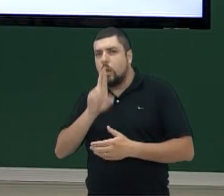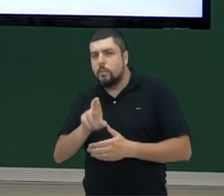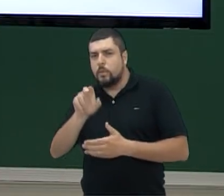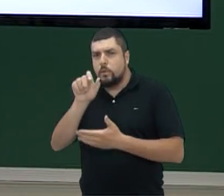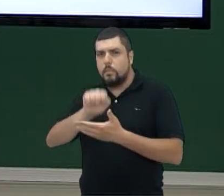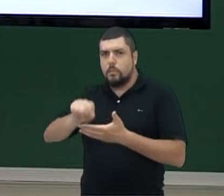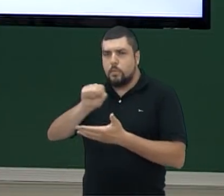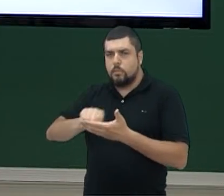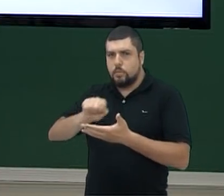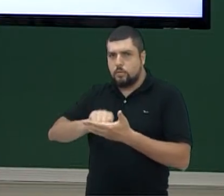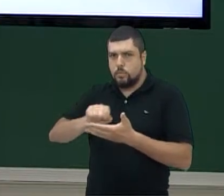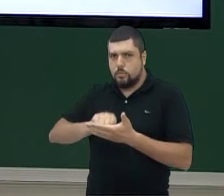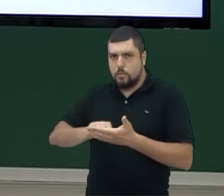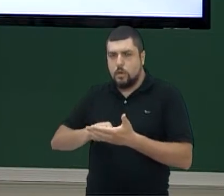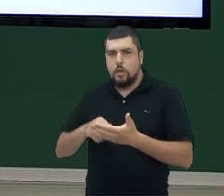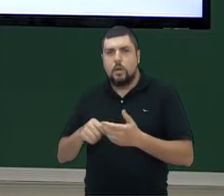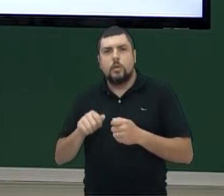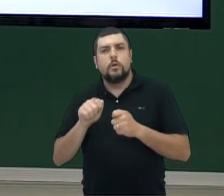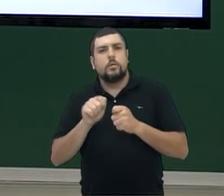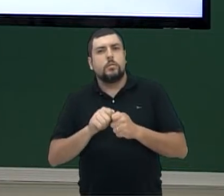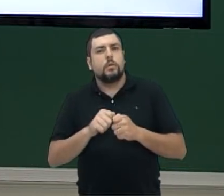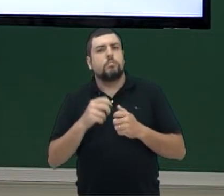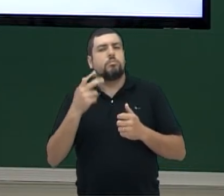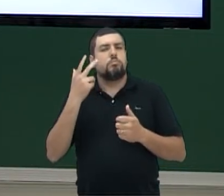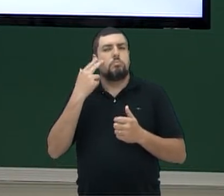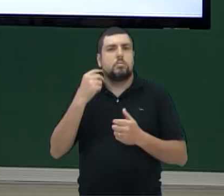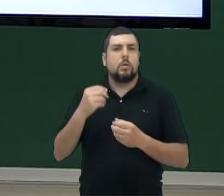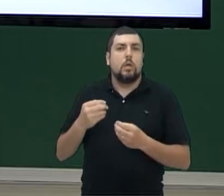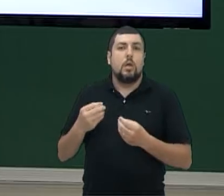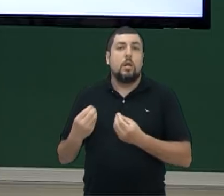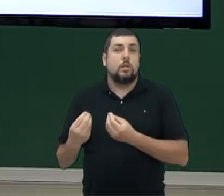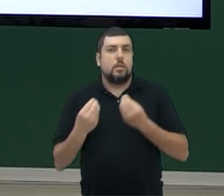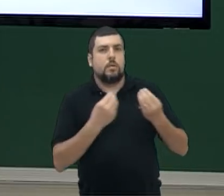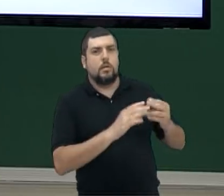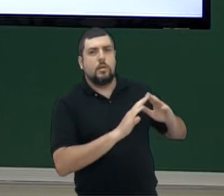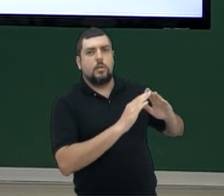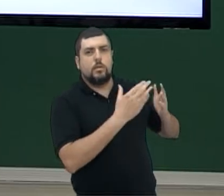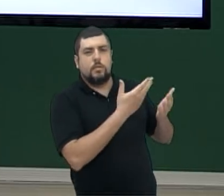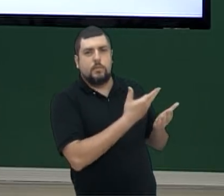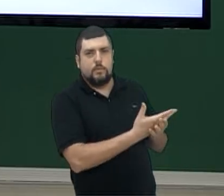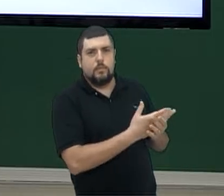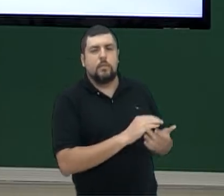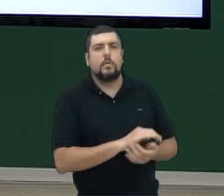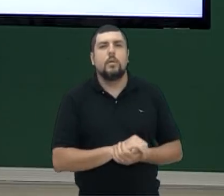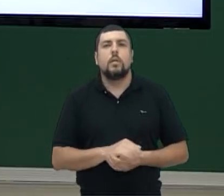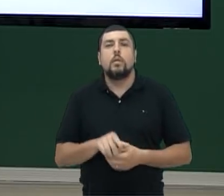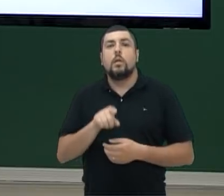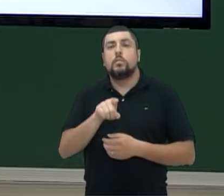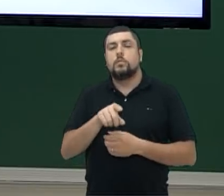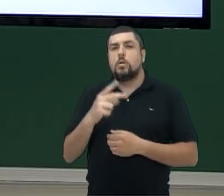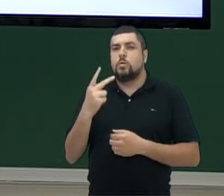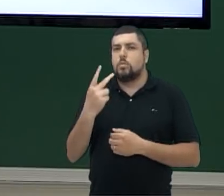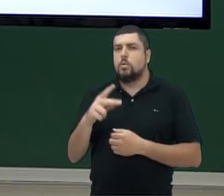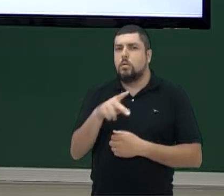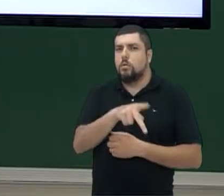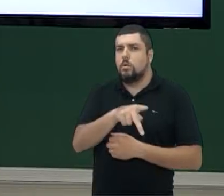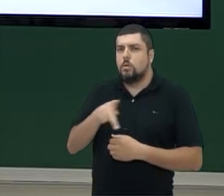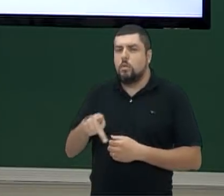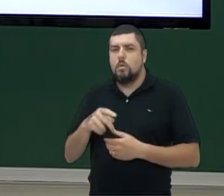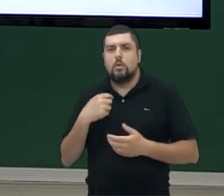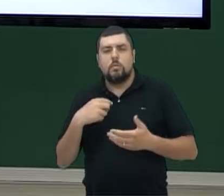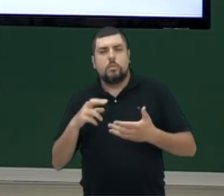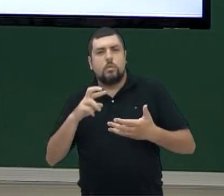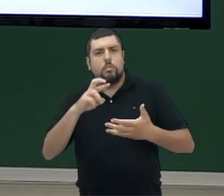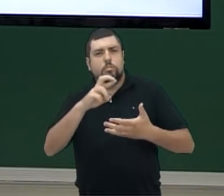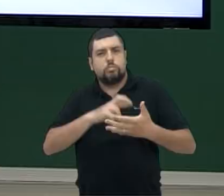proposta, faça ela numa folha, faça no seu caderno e encaminhe para a sua escola ou colégio, para que o seu professor ou professora possa